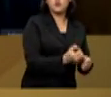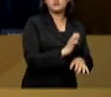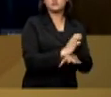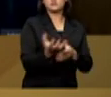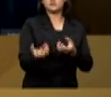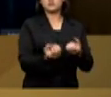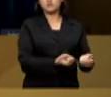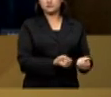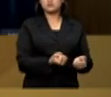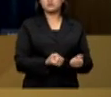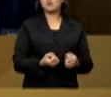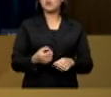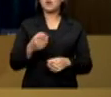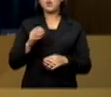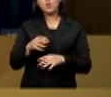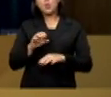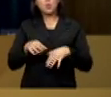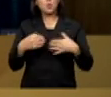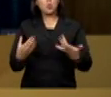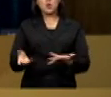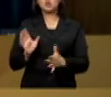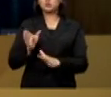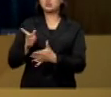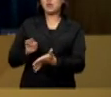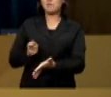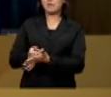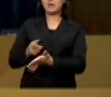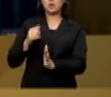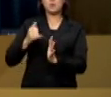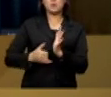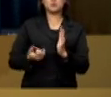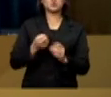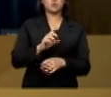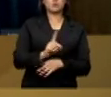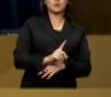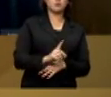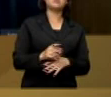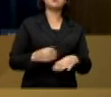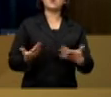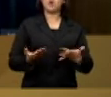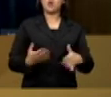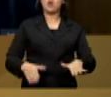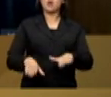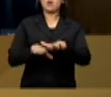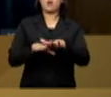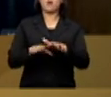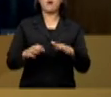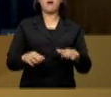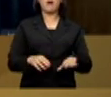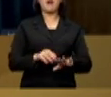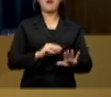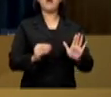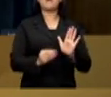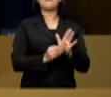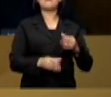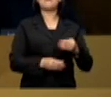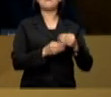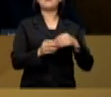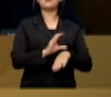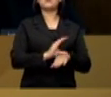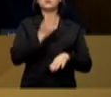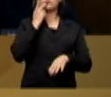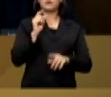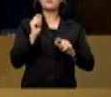for contribuinte. A emenda passou a prever que se aplica o diferencial entre a